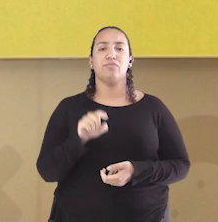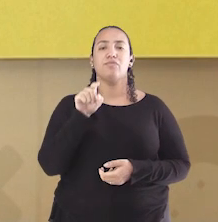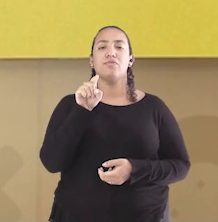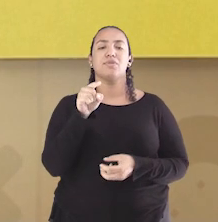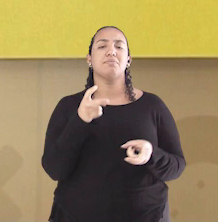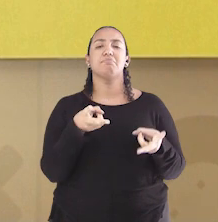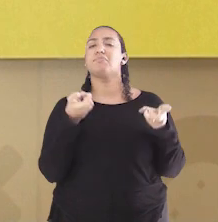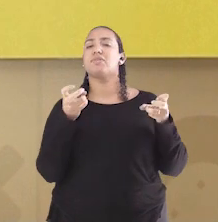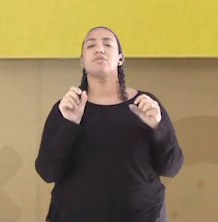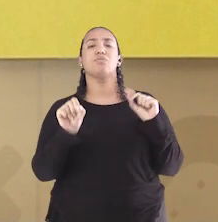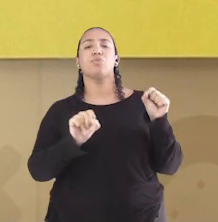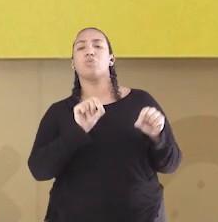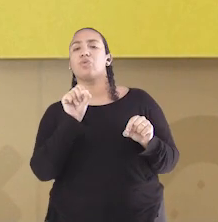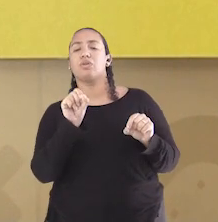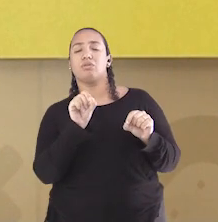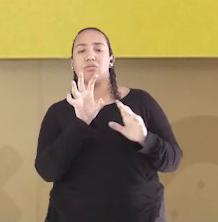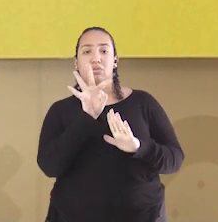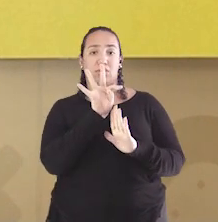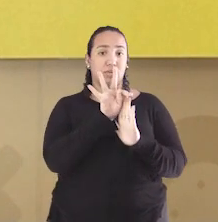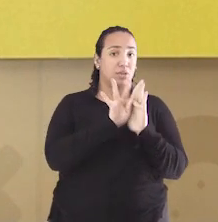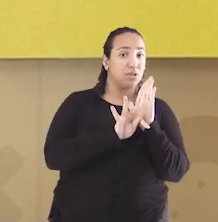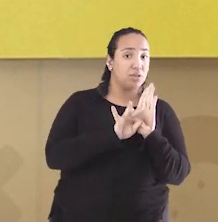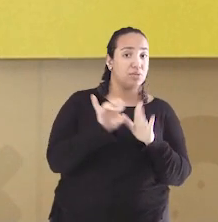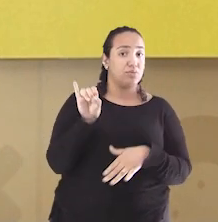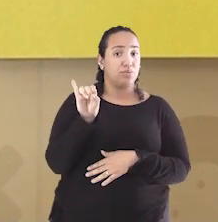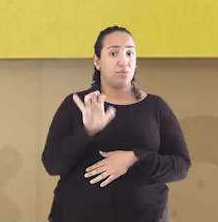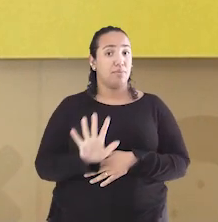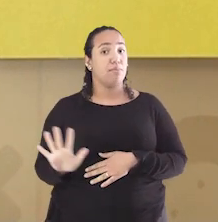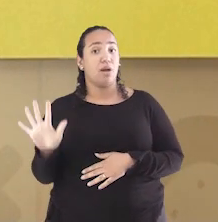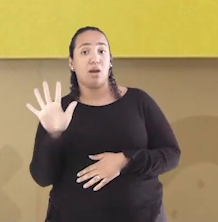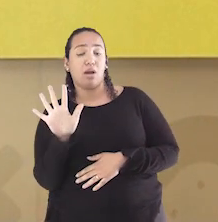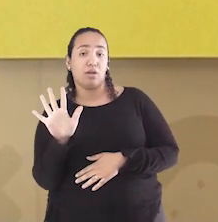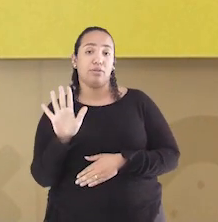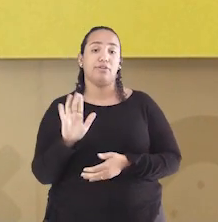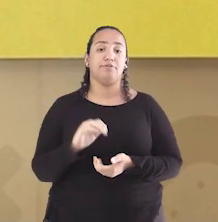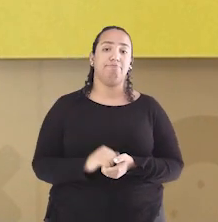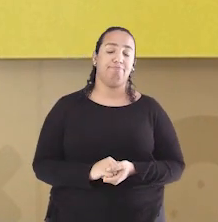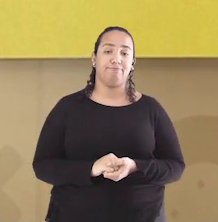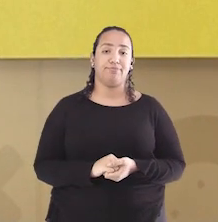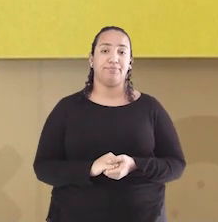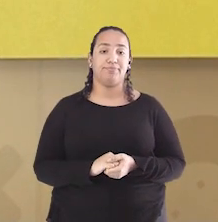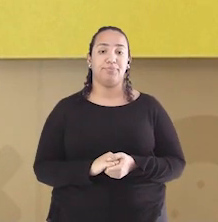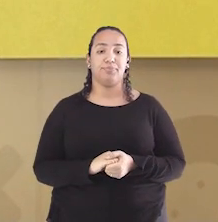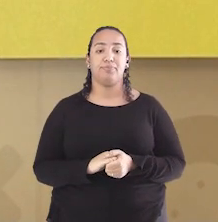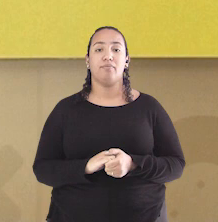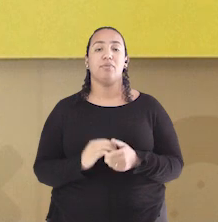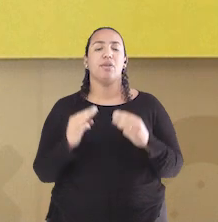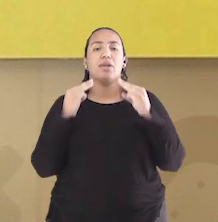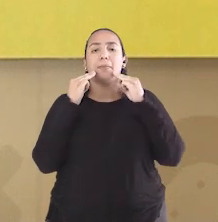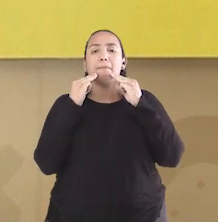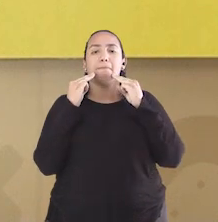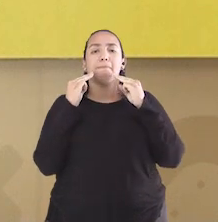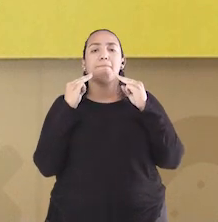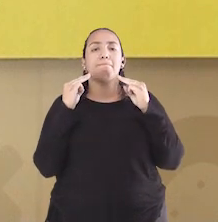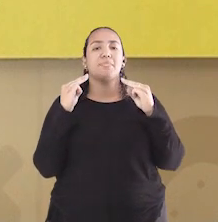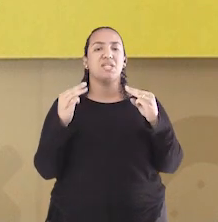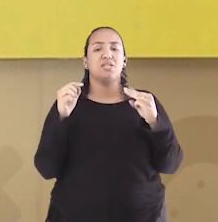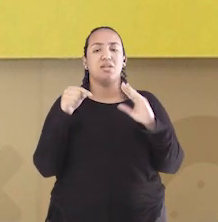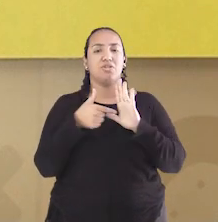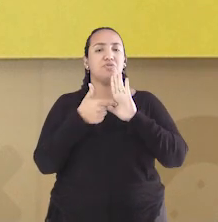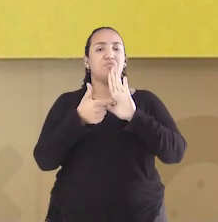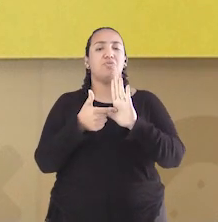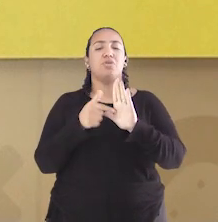O que mais chamou a atenção de vocês aqui? Foram os textos ou a imagem em si? Qual que é a